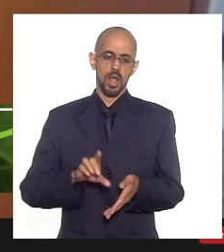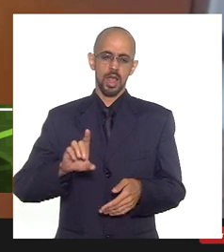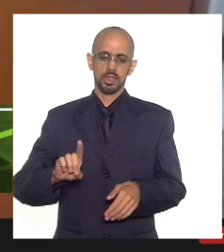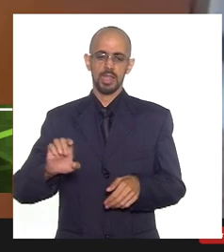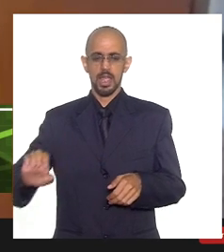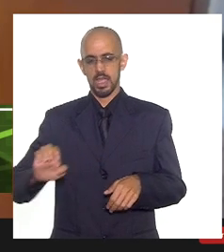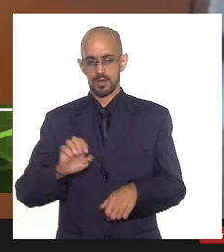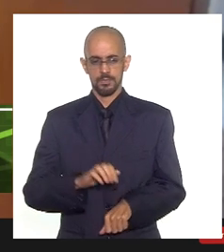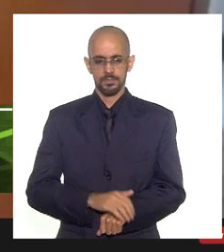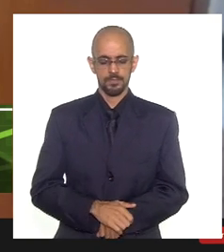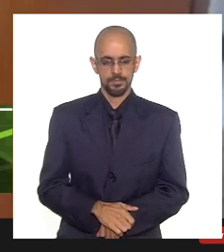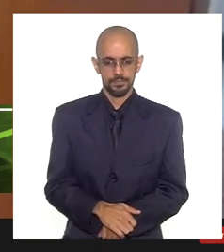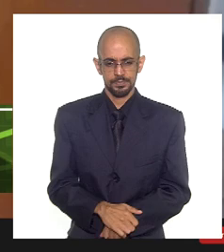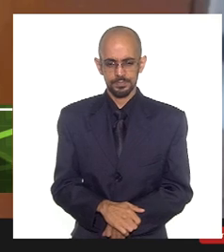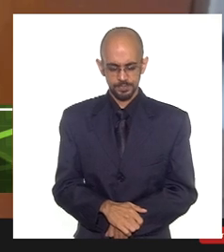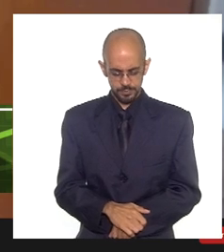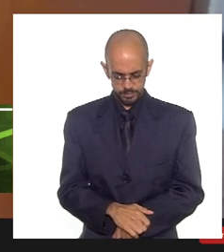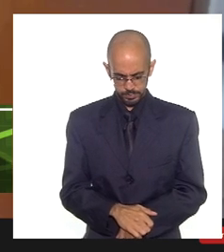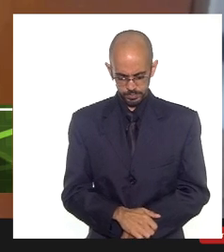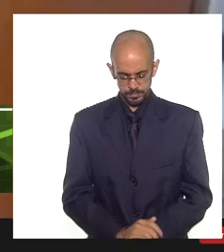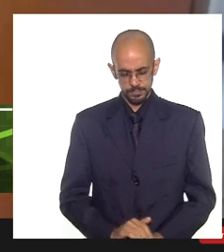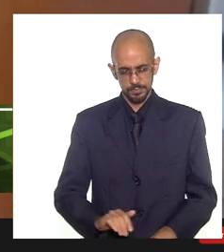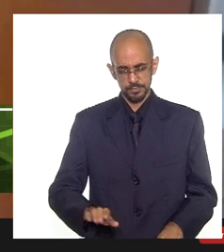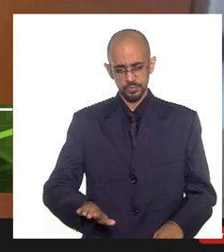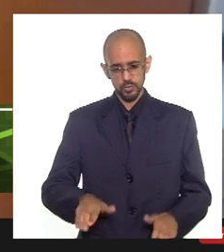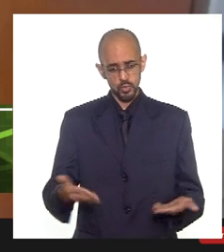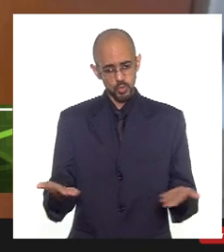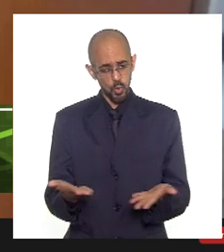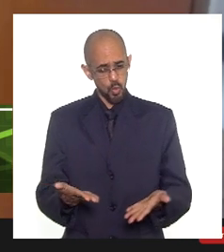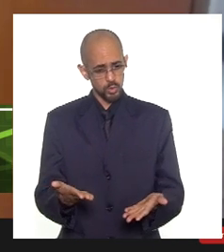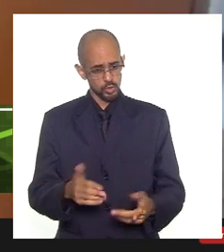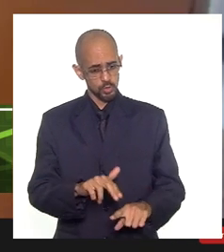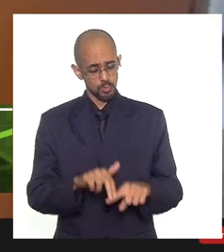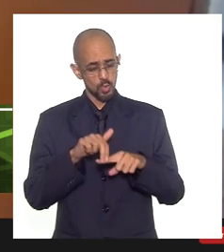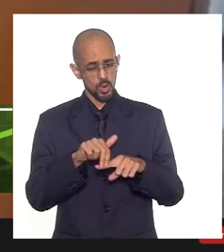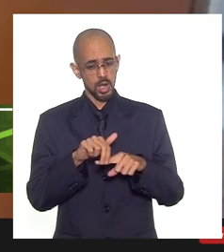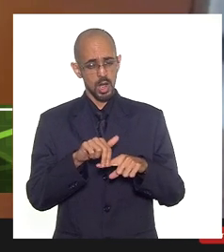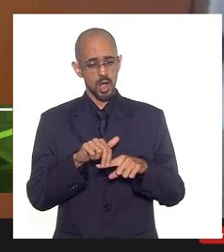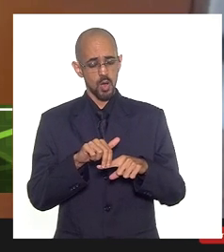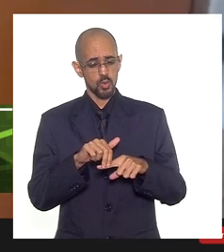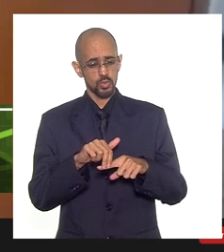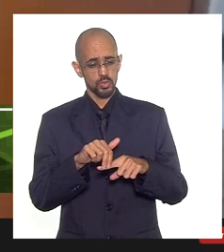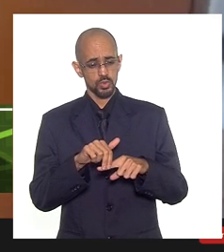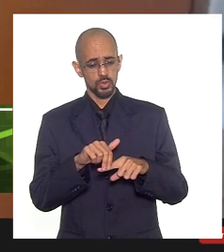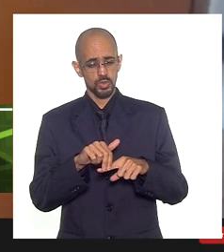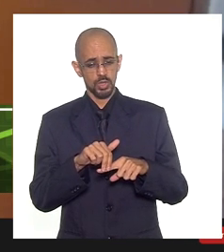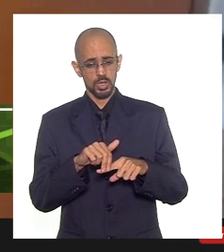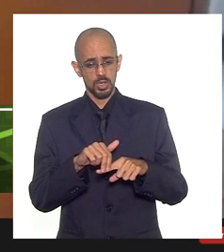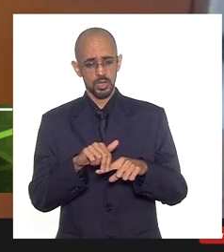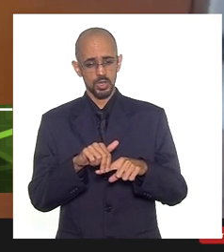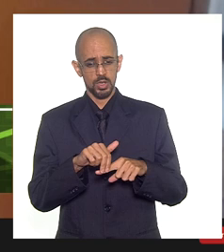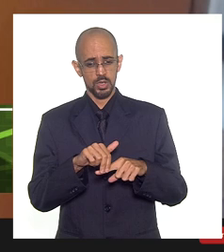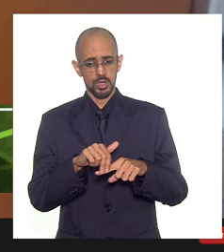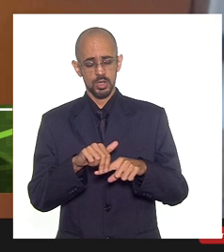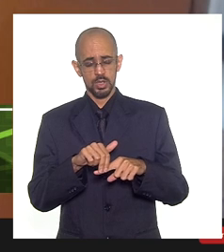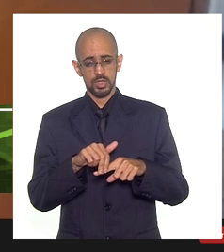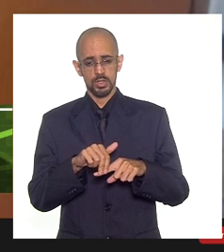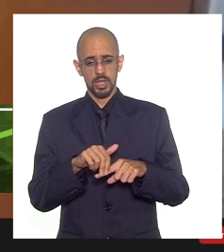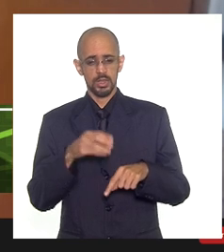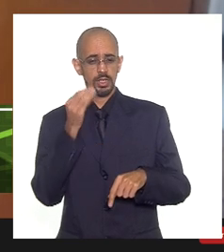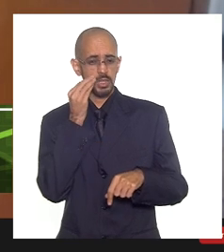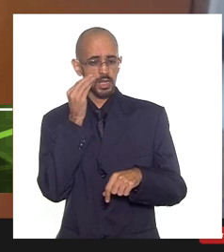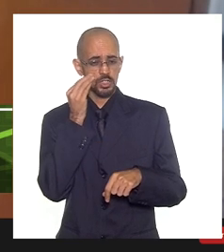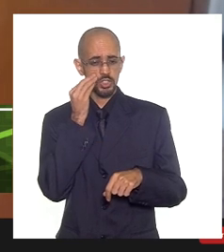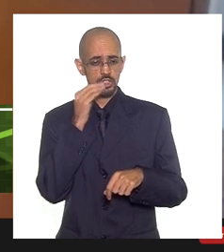aposentadoria portanto hoje em função da negativa de eliminar nesta